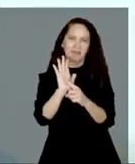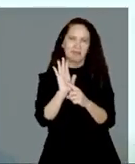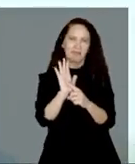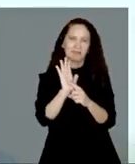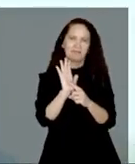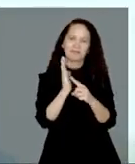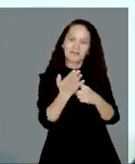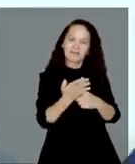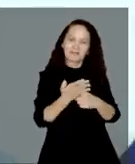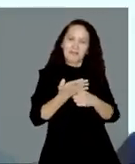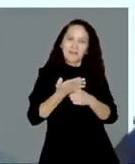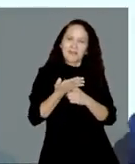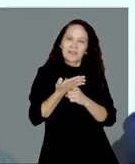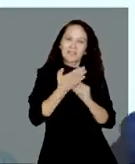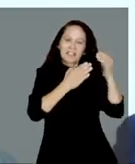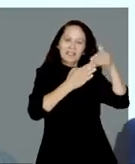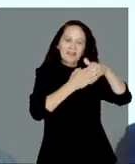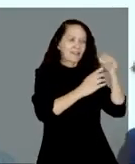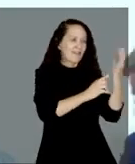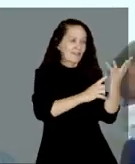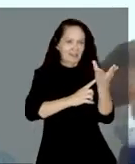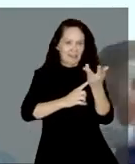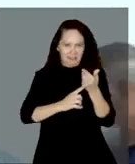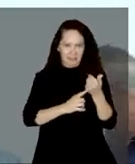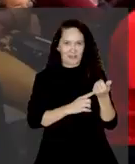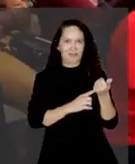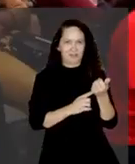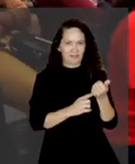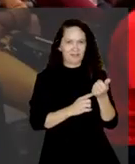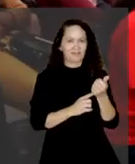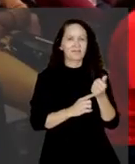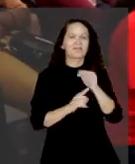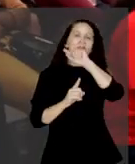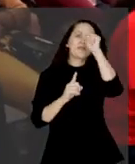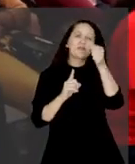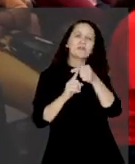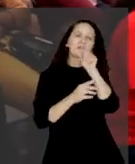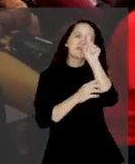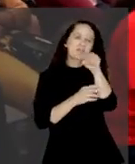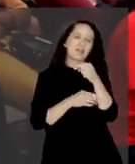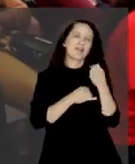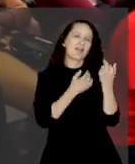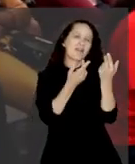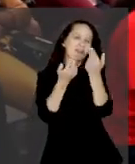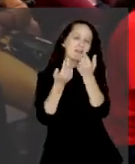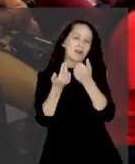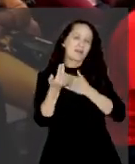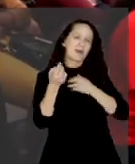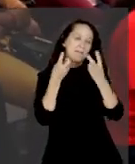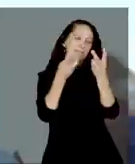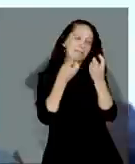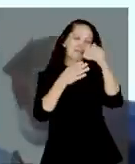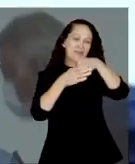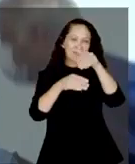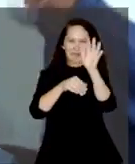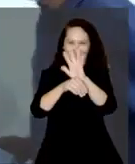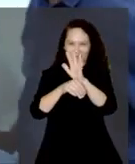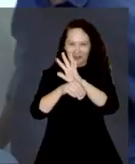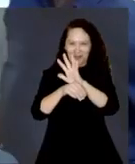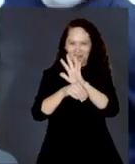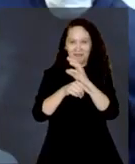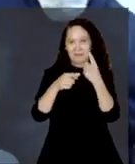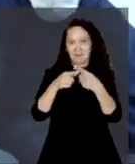juventude, porque esses que mandaram no país nunca quiseram efetivamente que o povo